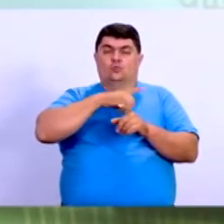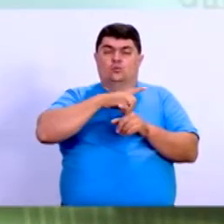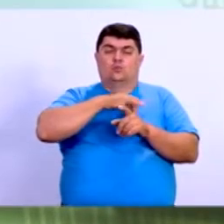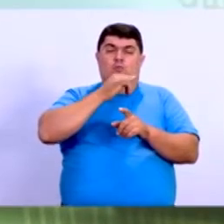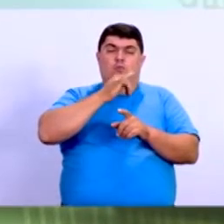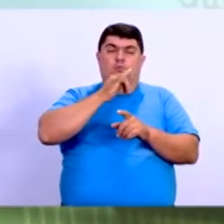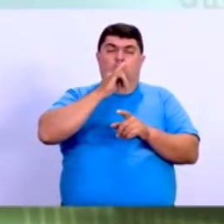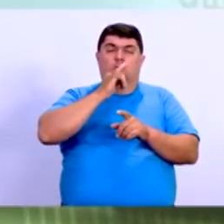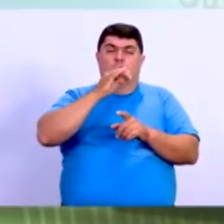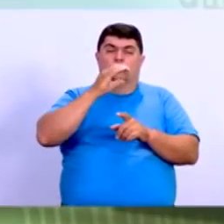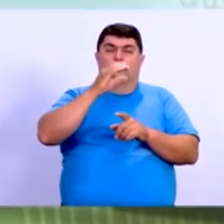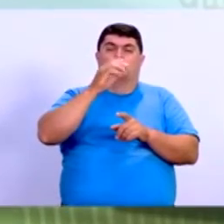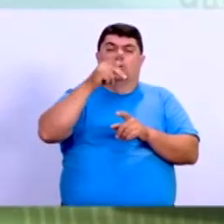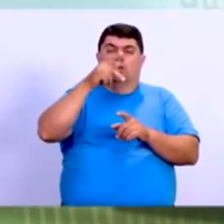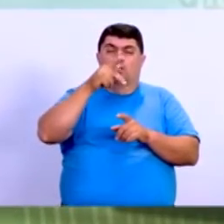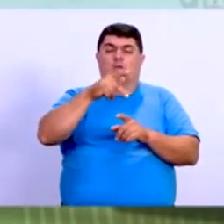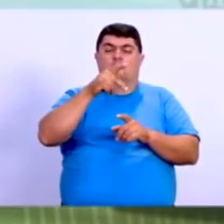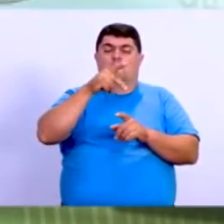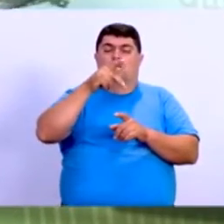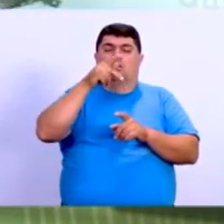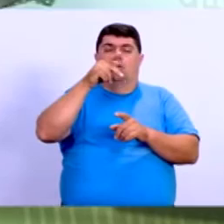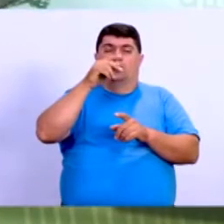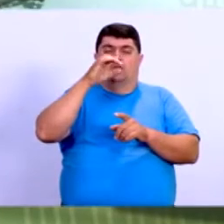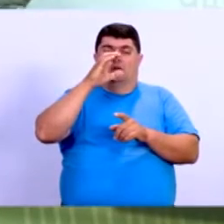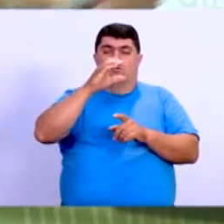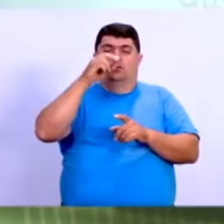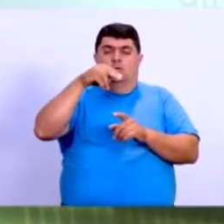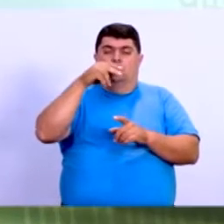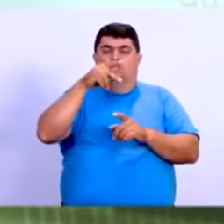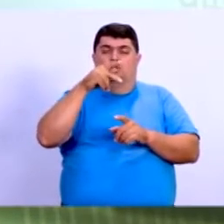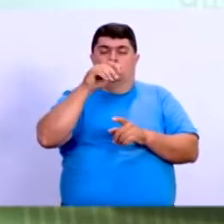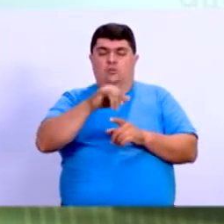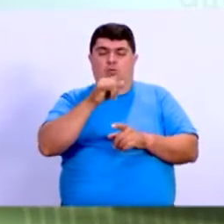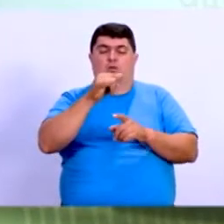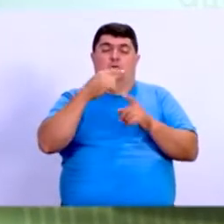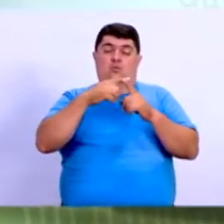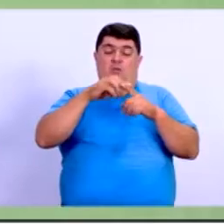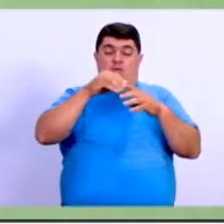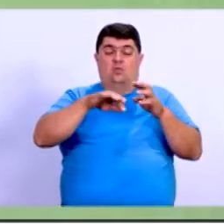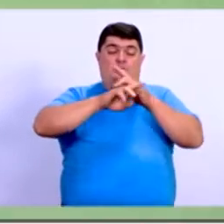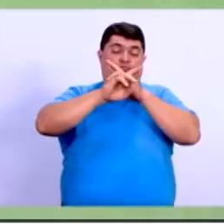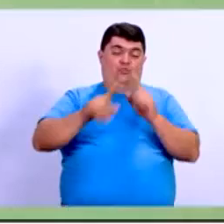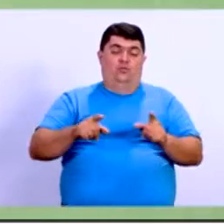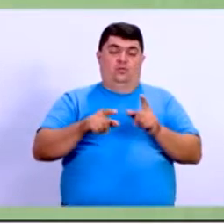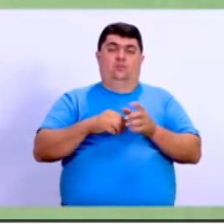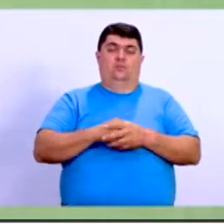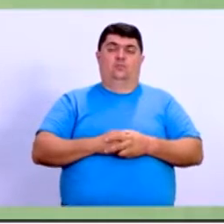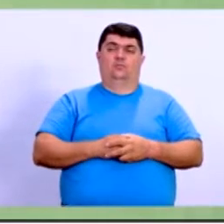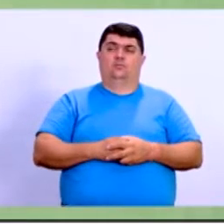CNPJ, que são atributos diferentes, tá?